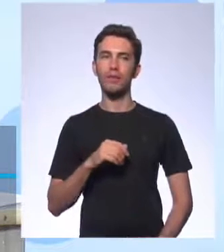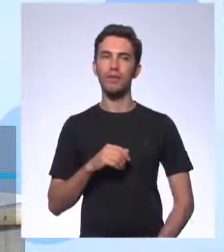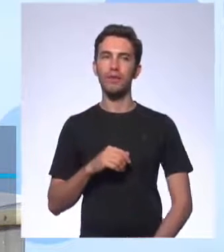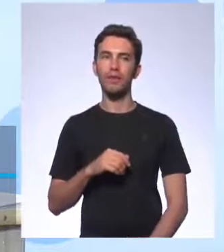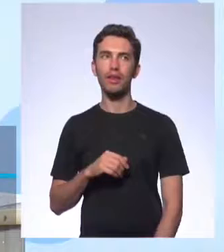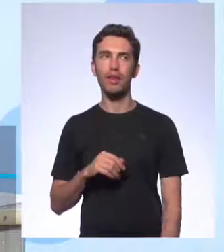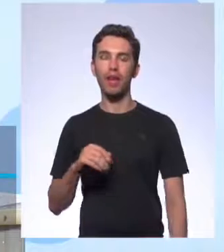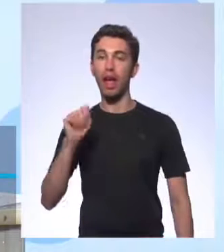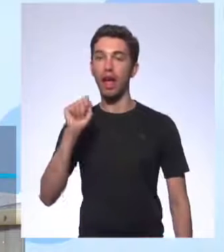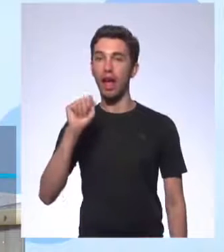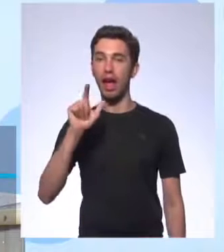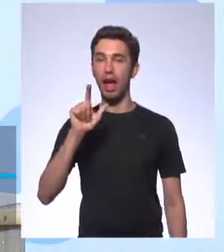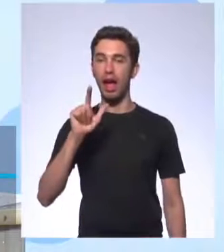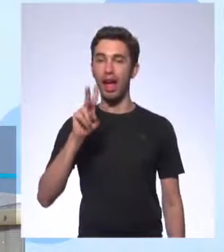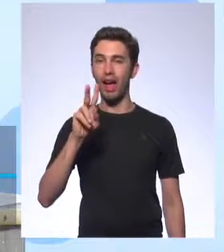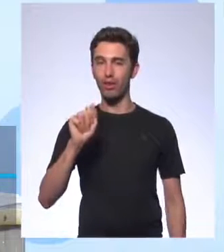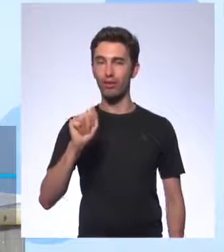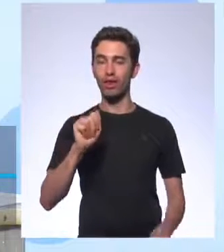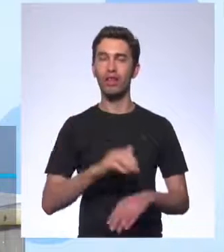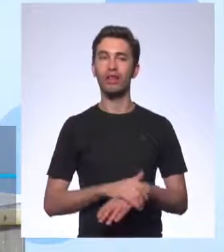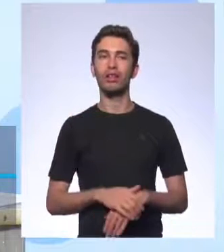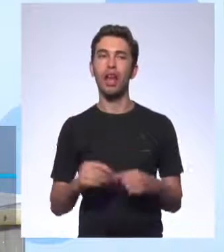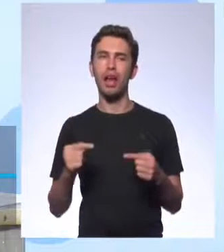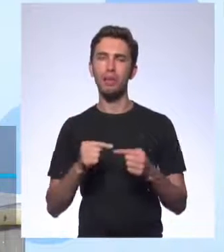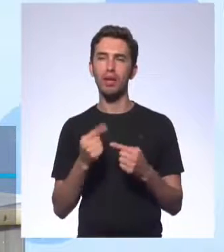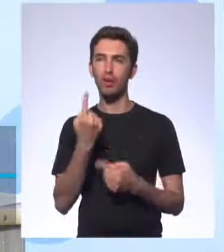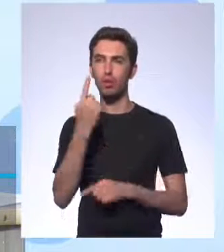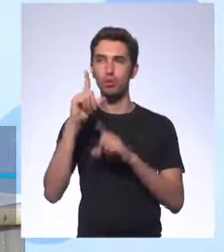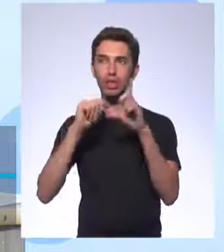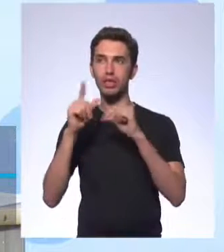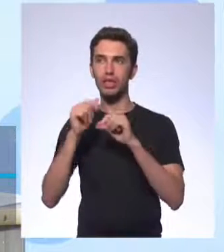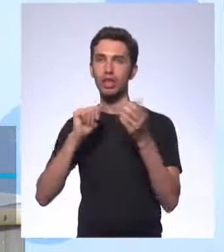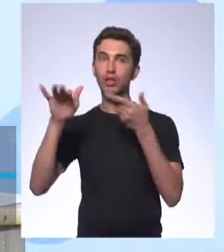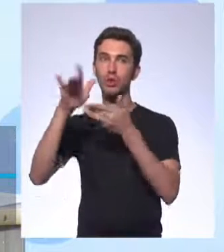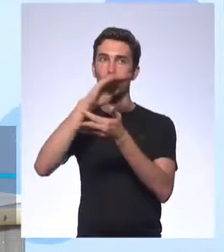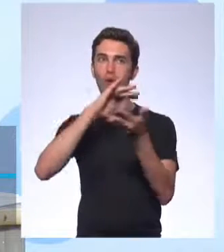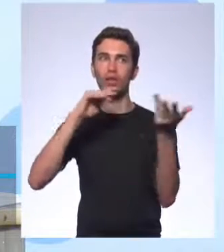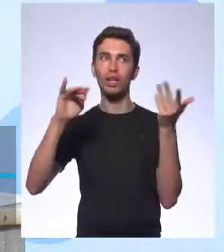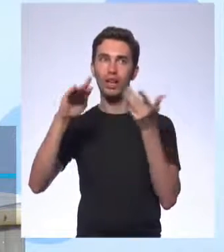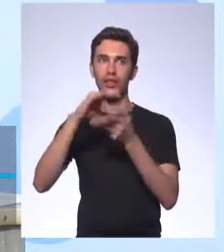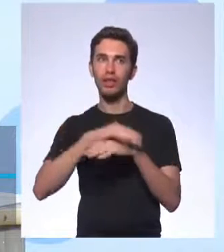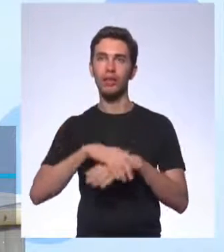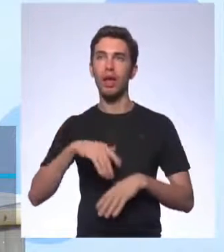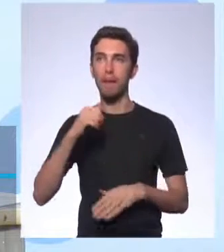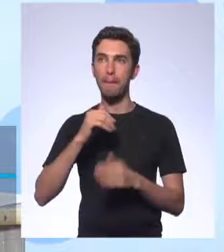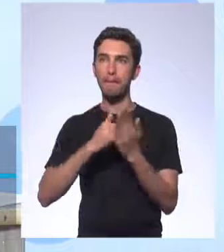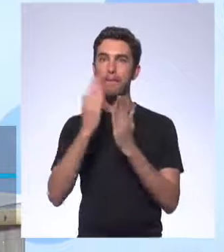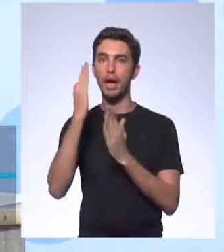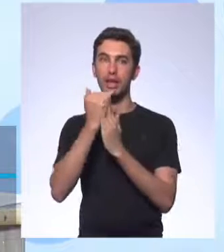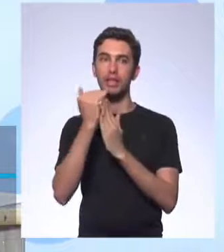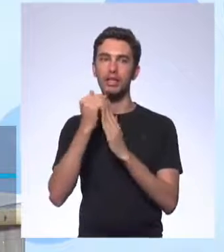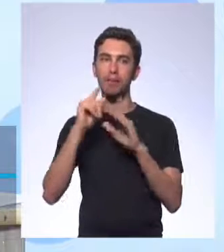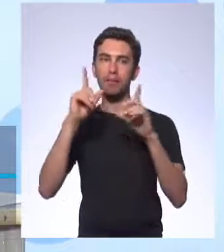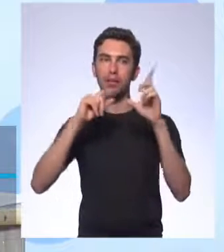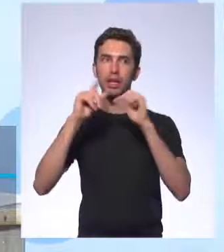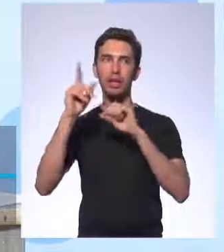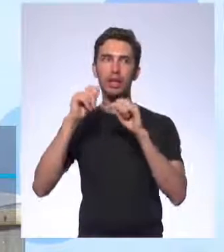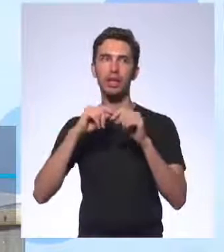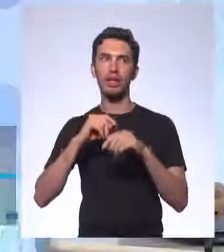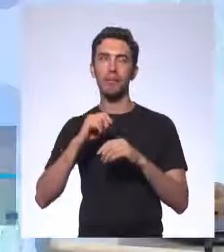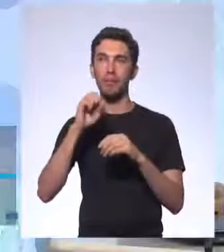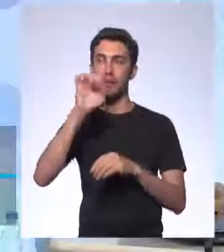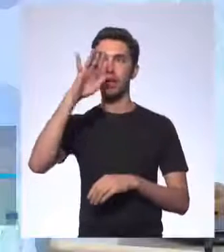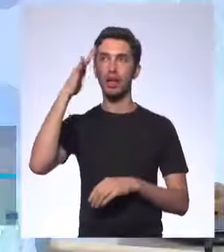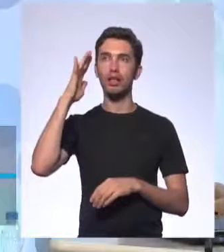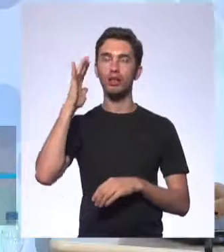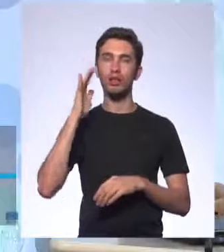Alfa acho que é uma estrela, né, de uma constelação, ou de qualquer constelação, a mais brilhante. Tem a Muito bem. Alfa Crucis, né?